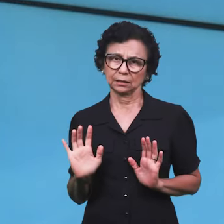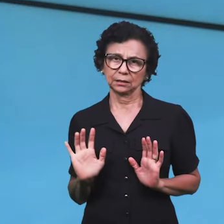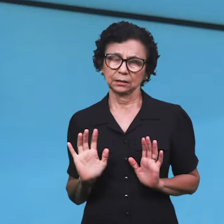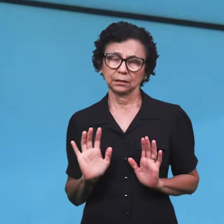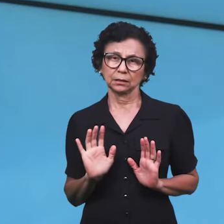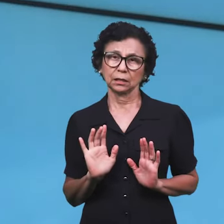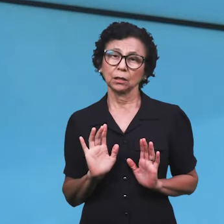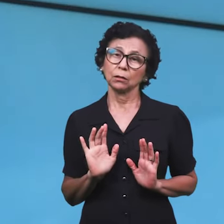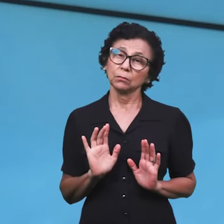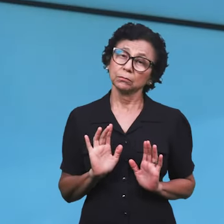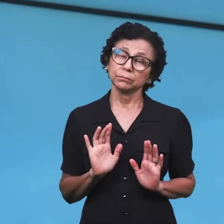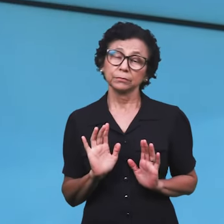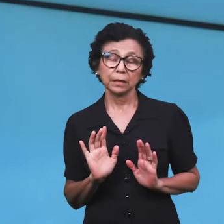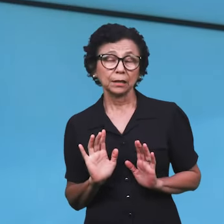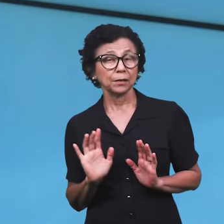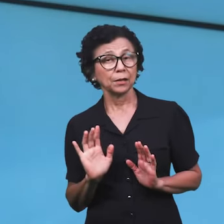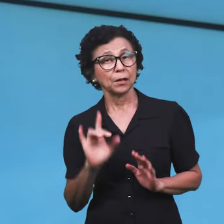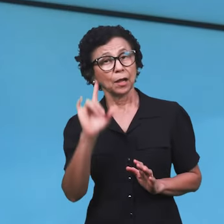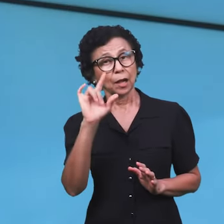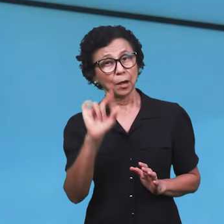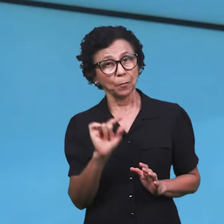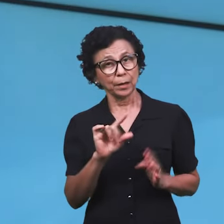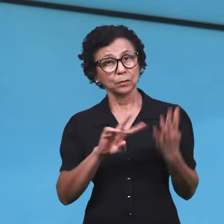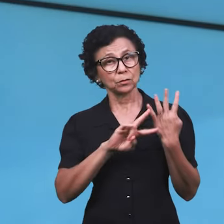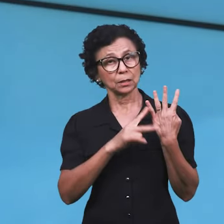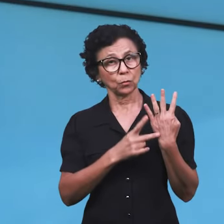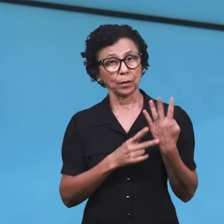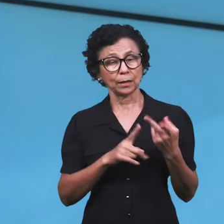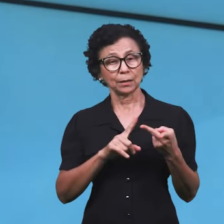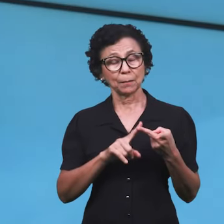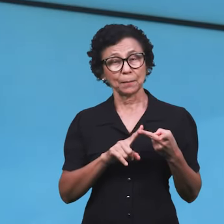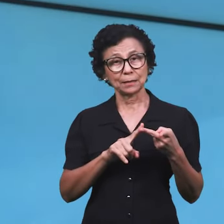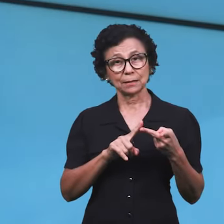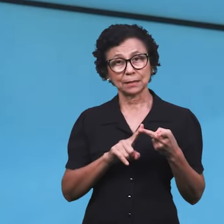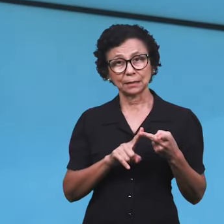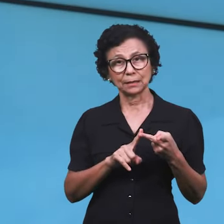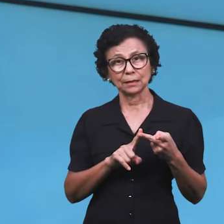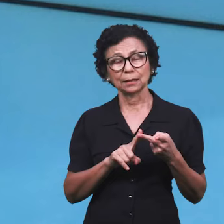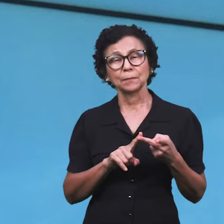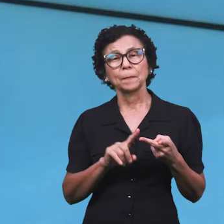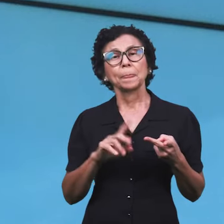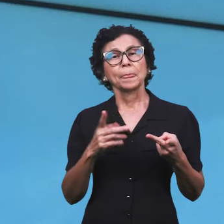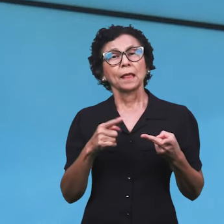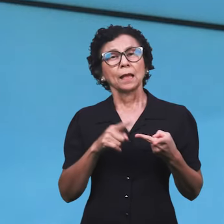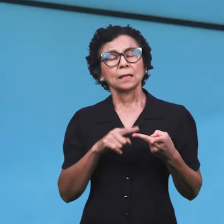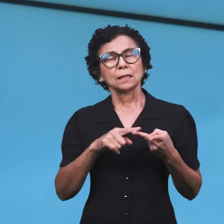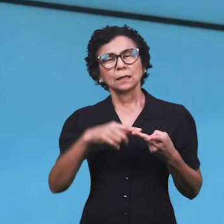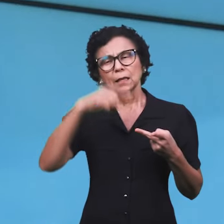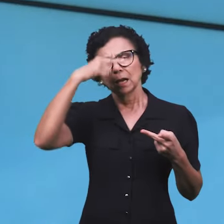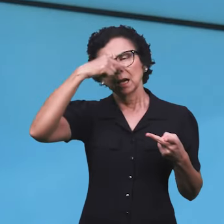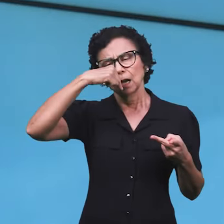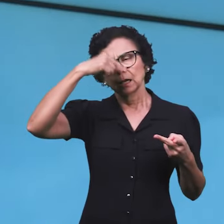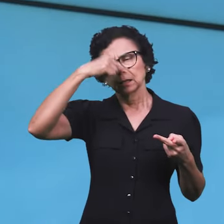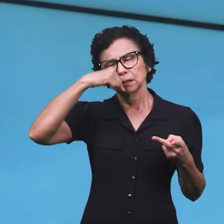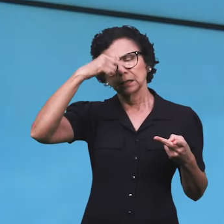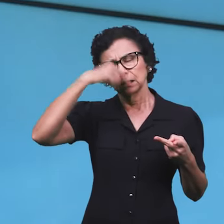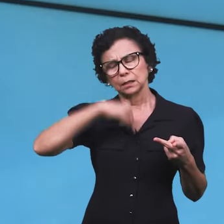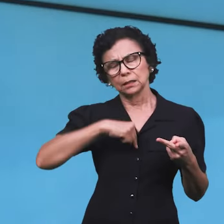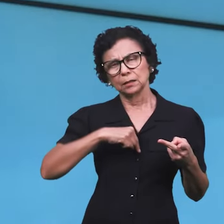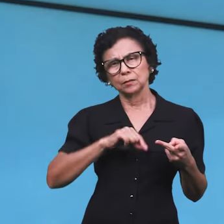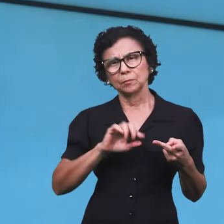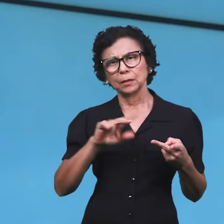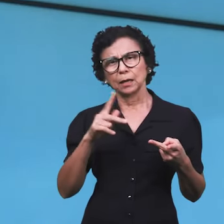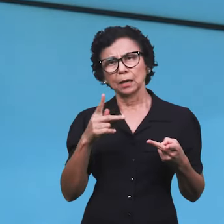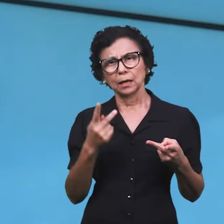complicações. Sim. Diferente da gripe, que é causada pela influenza. Então, na gripe, é aquela criança que começa de um